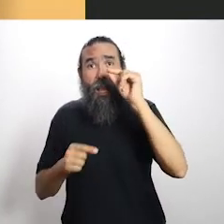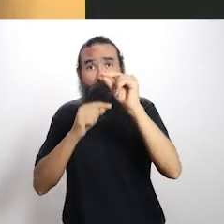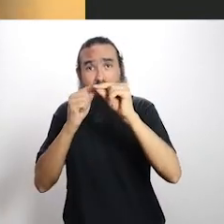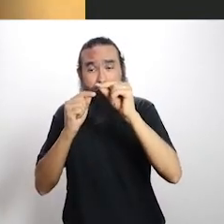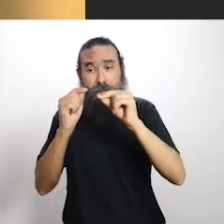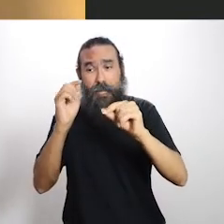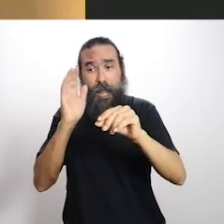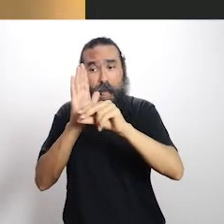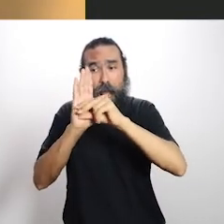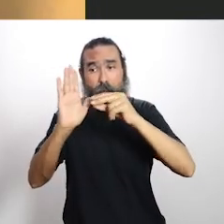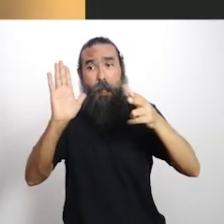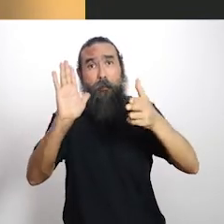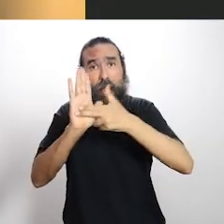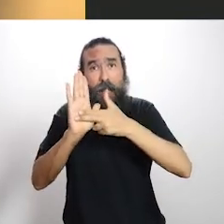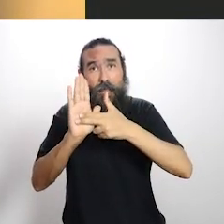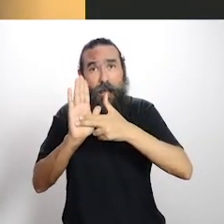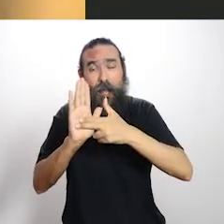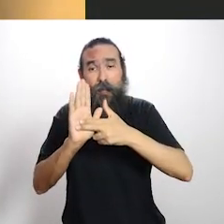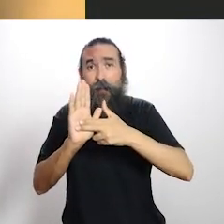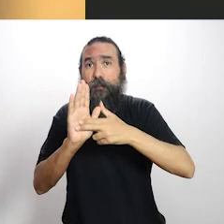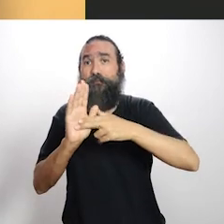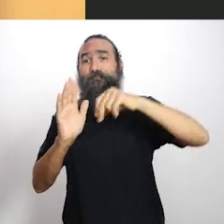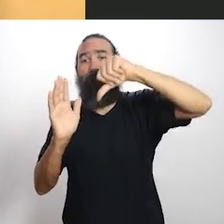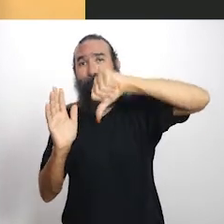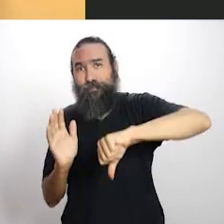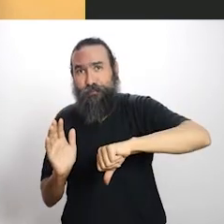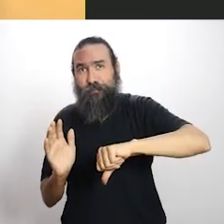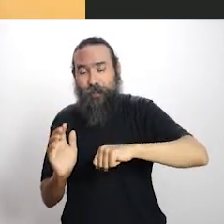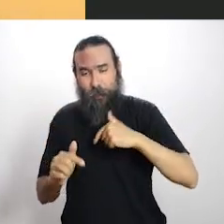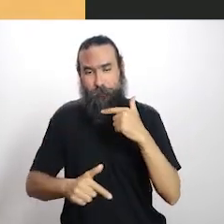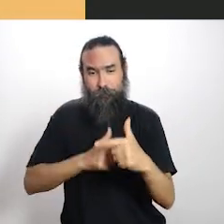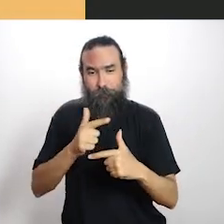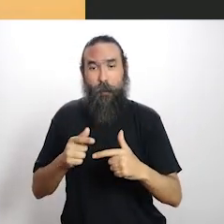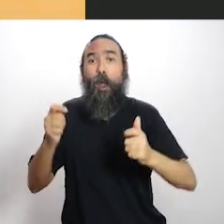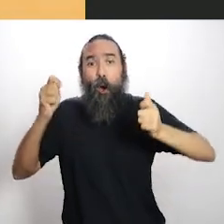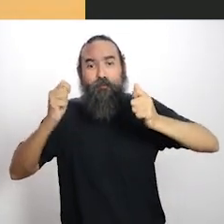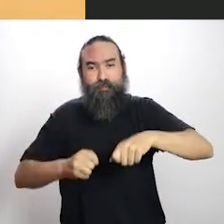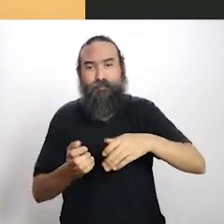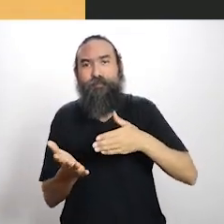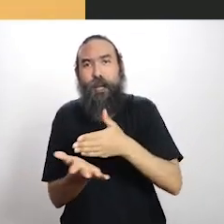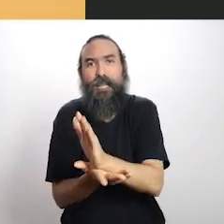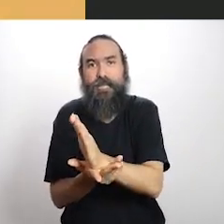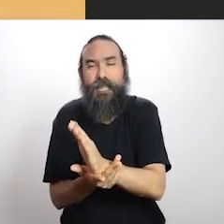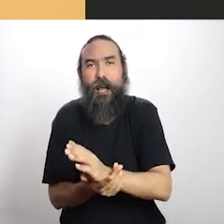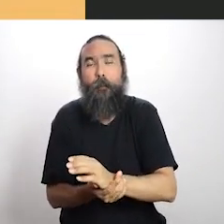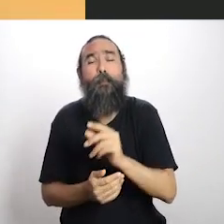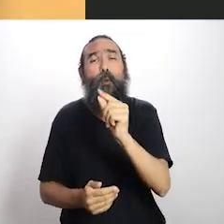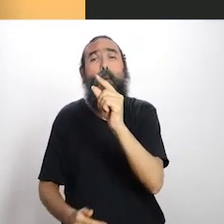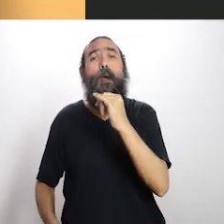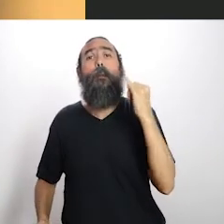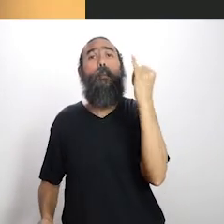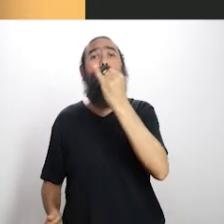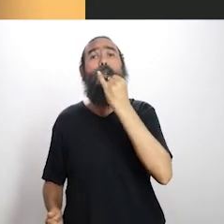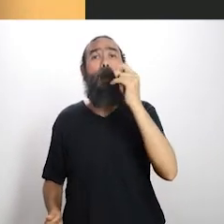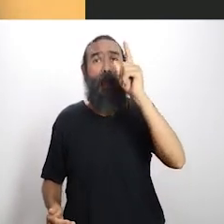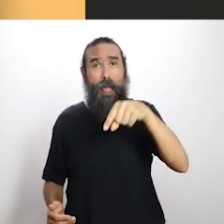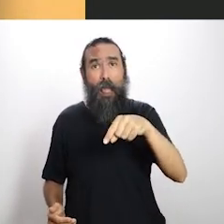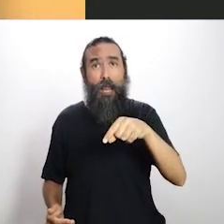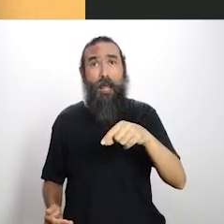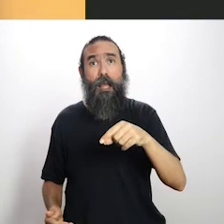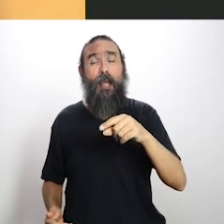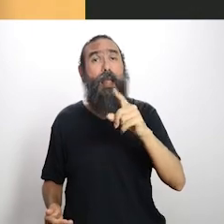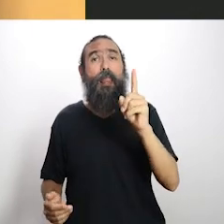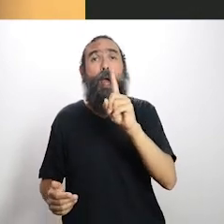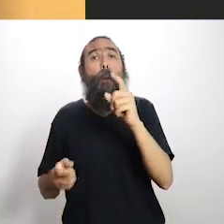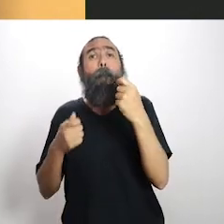não ter que retornar para a Câmara e demorar muito tempo então essa lei tem essa qualidade que